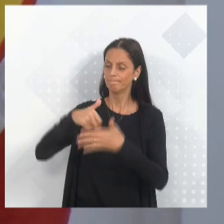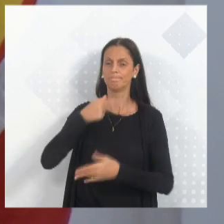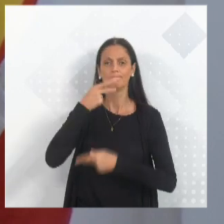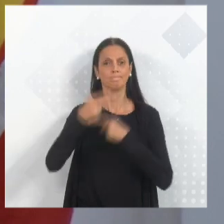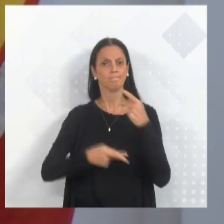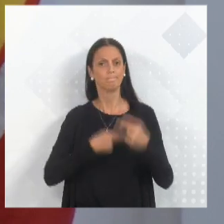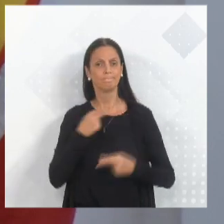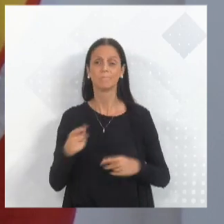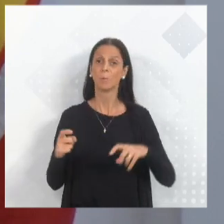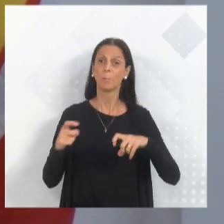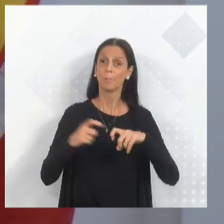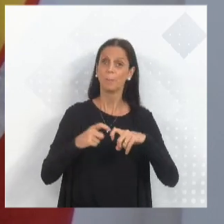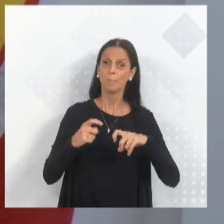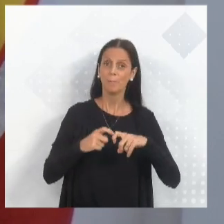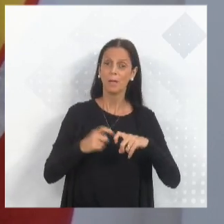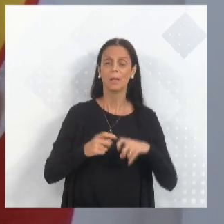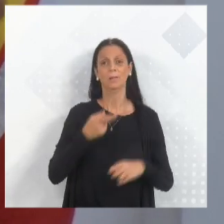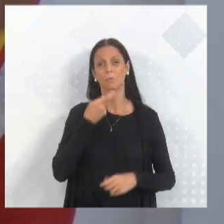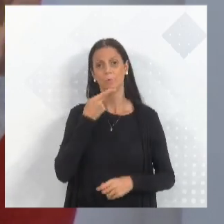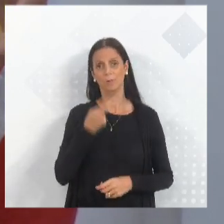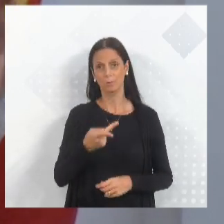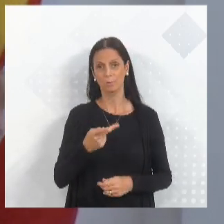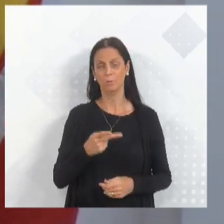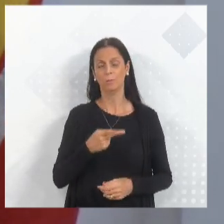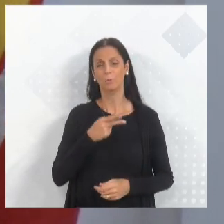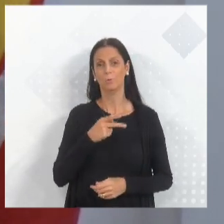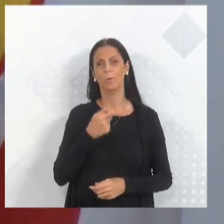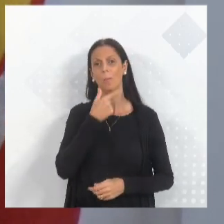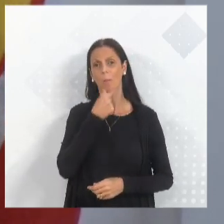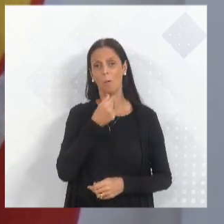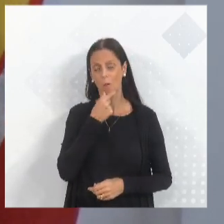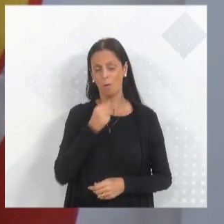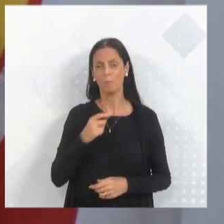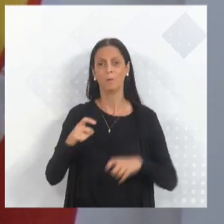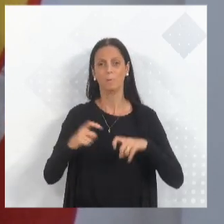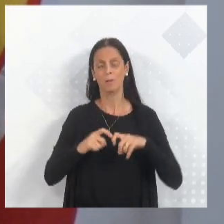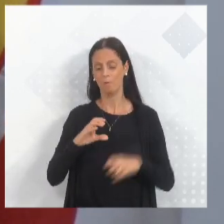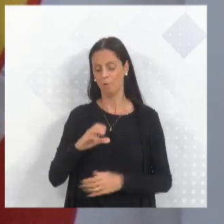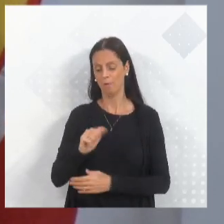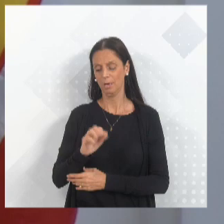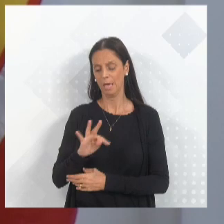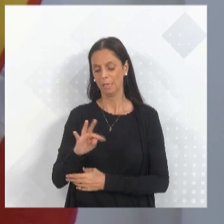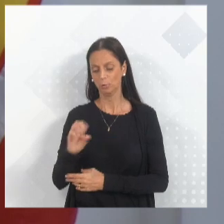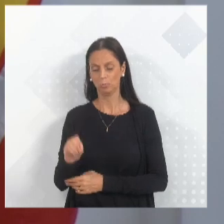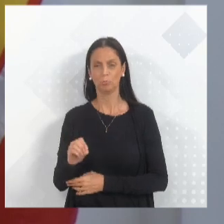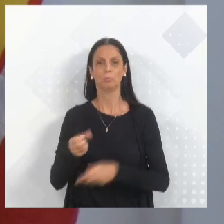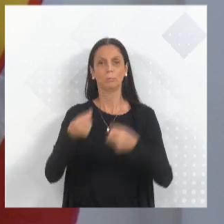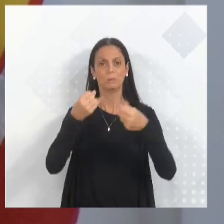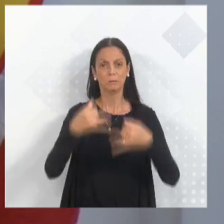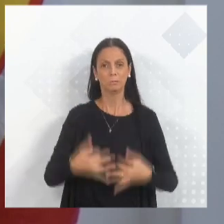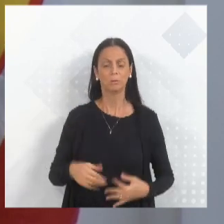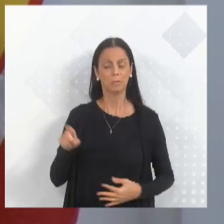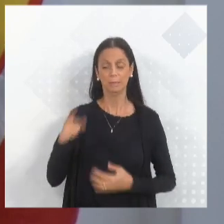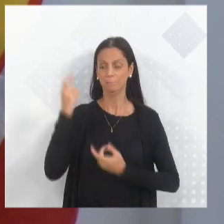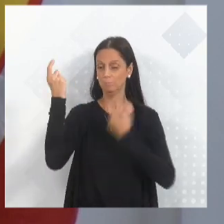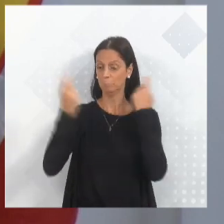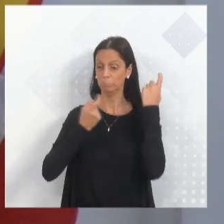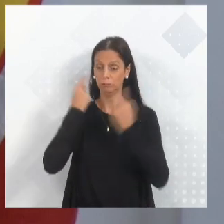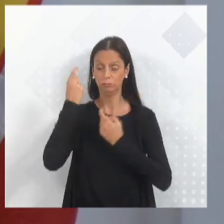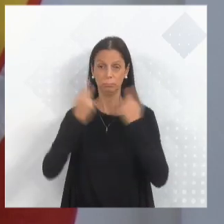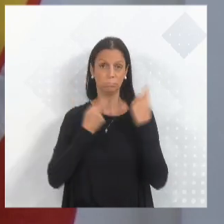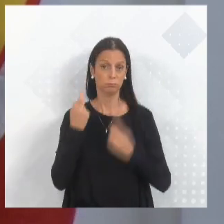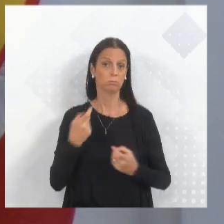médico eh cato né usando a Tribuna com relação a a preocupação dessas